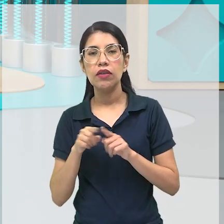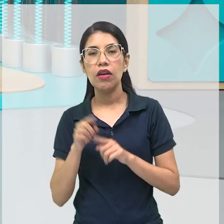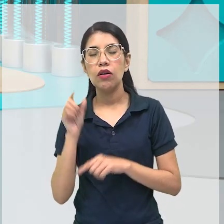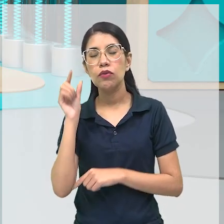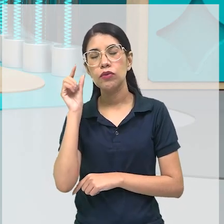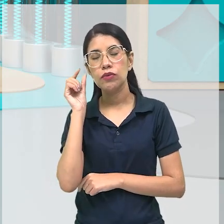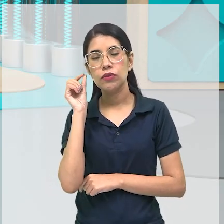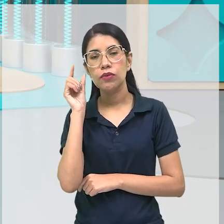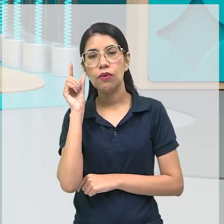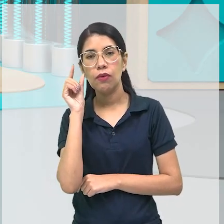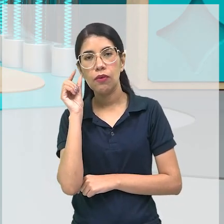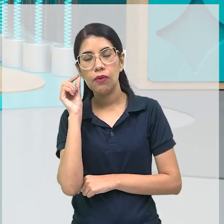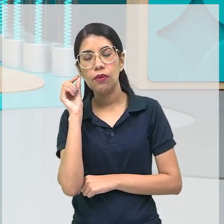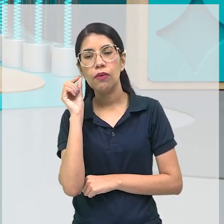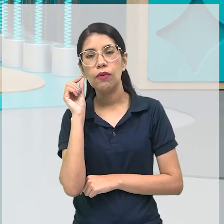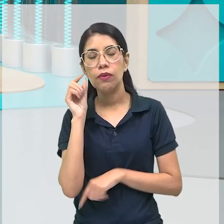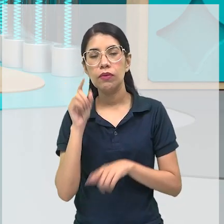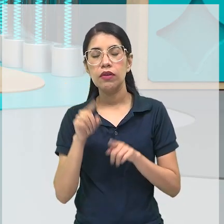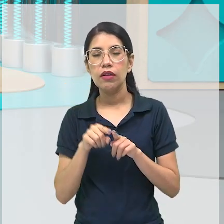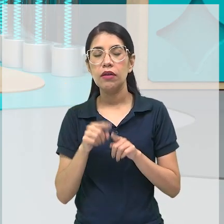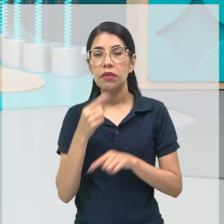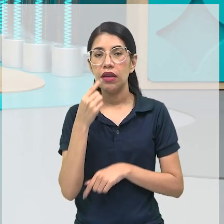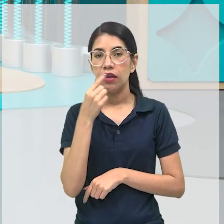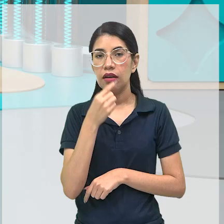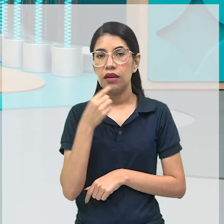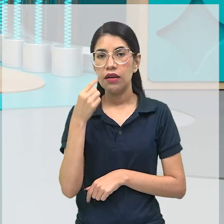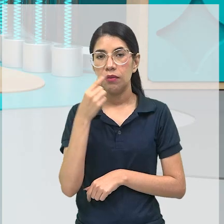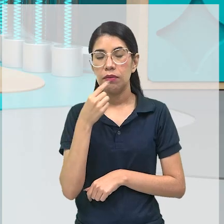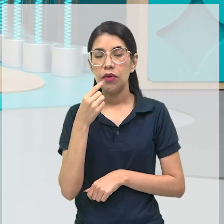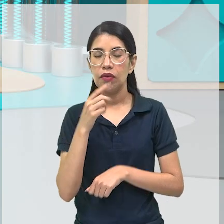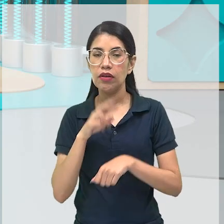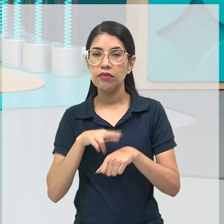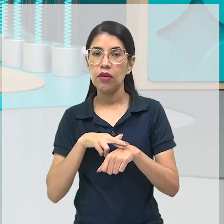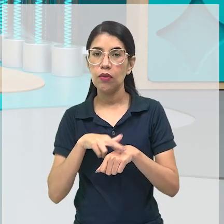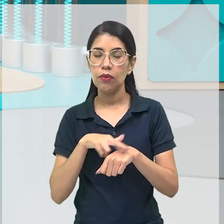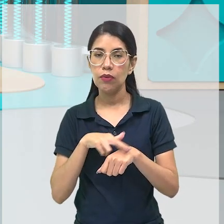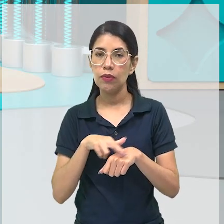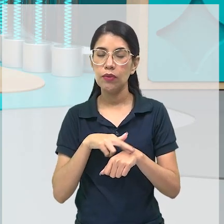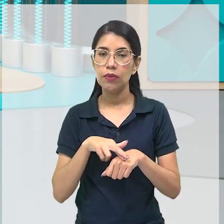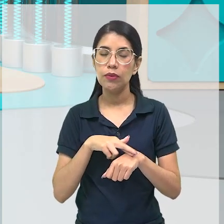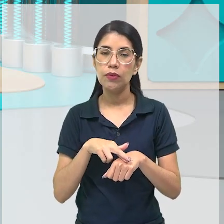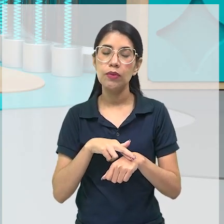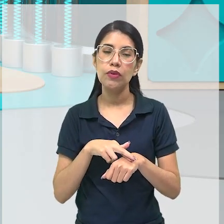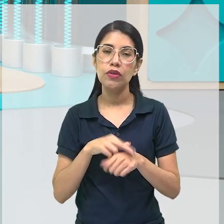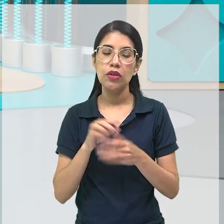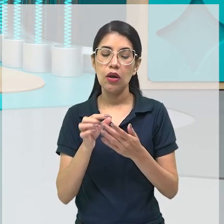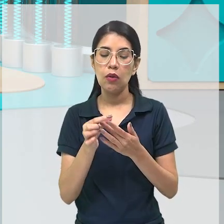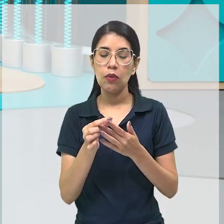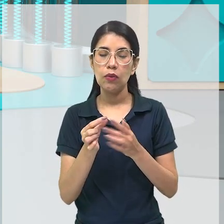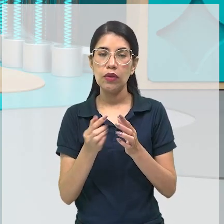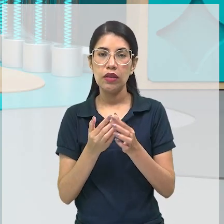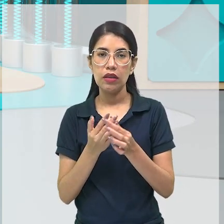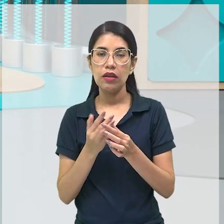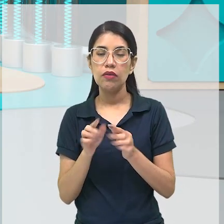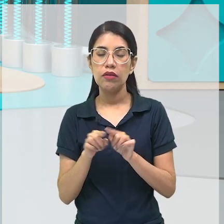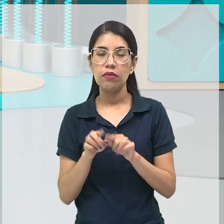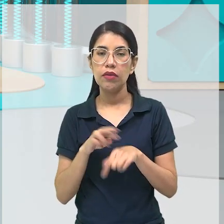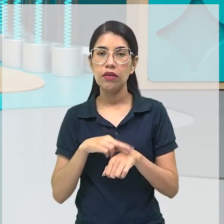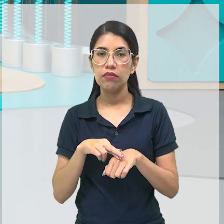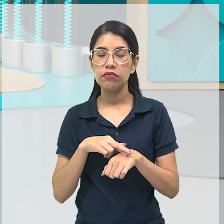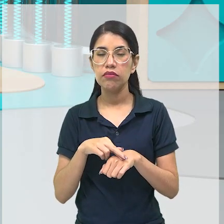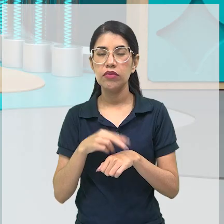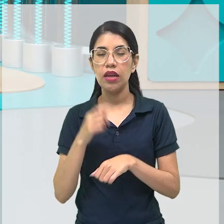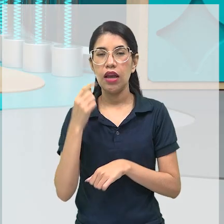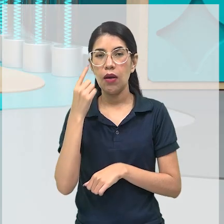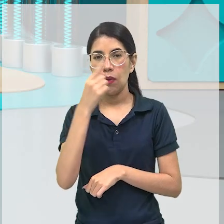sonolenta, a boquinha vai ficando mais roxa, a ponta dos dedos roxo, a pele